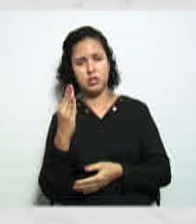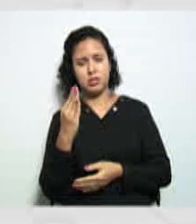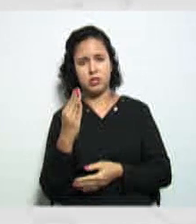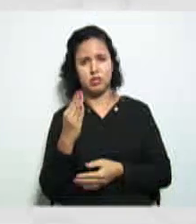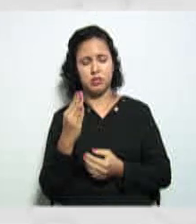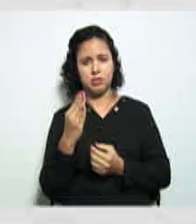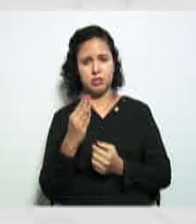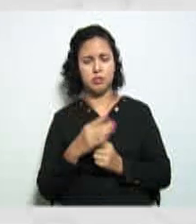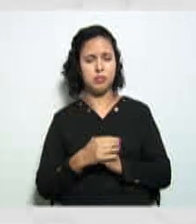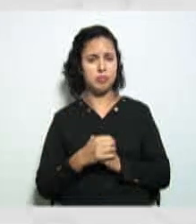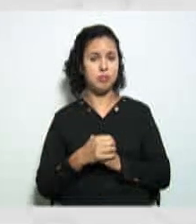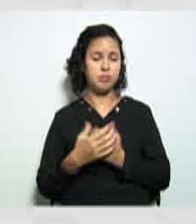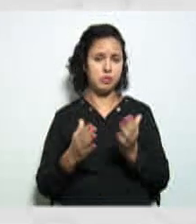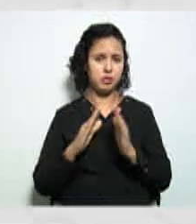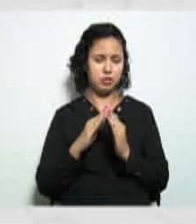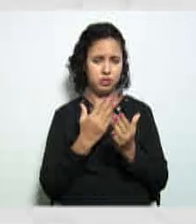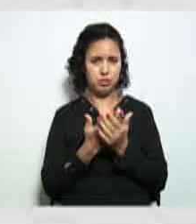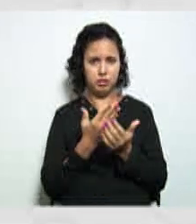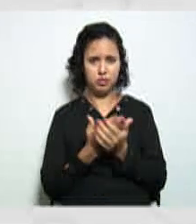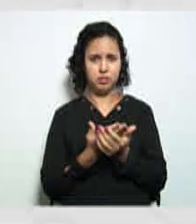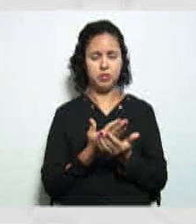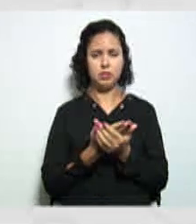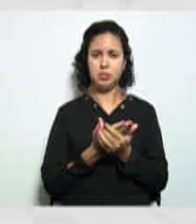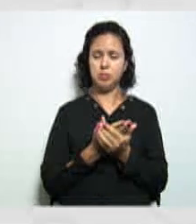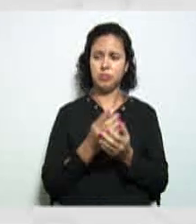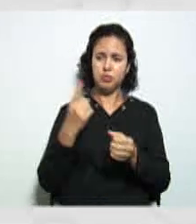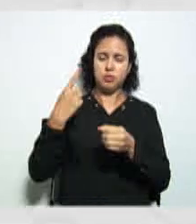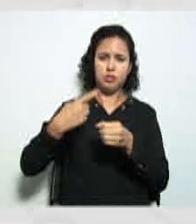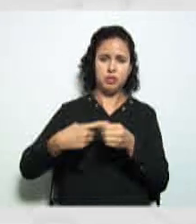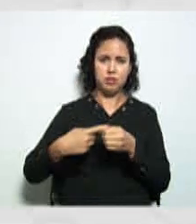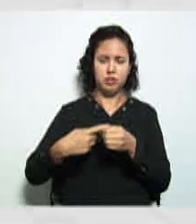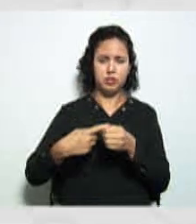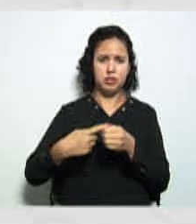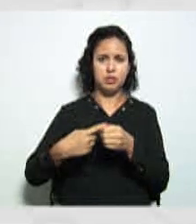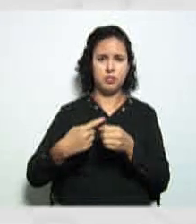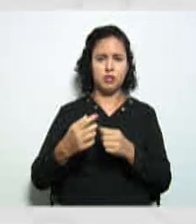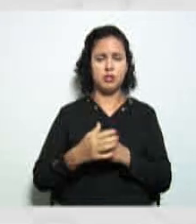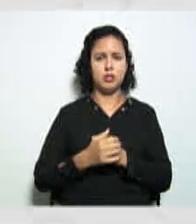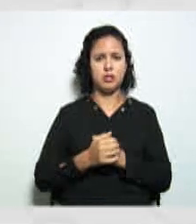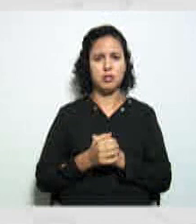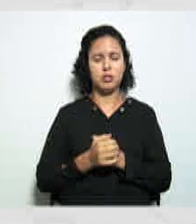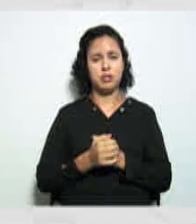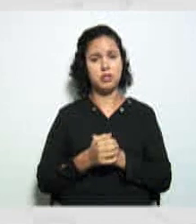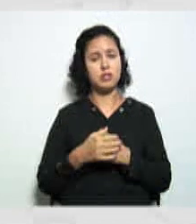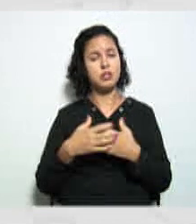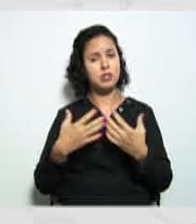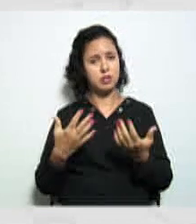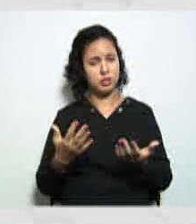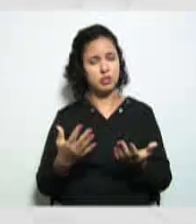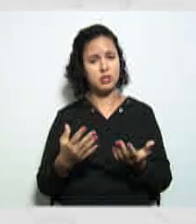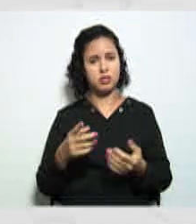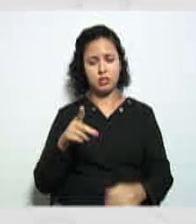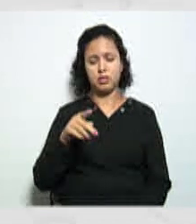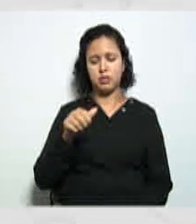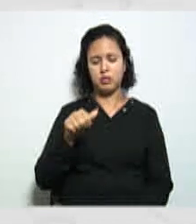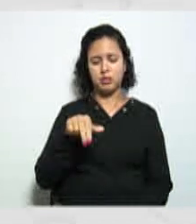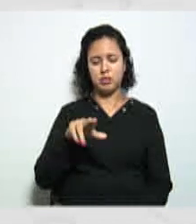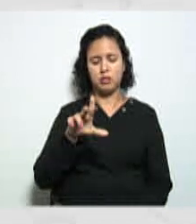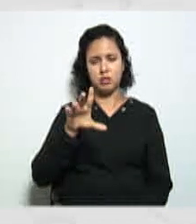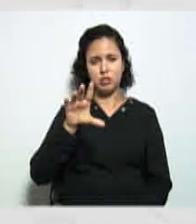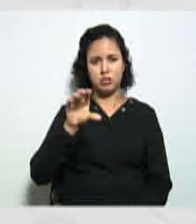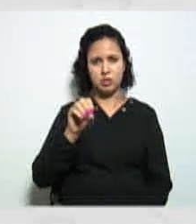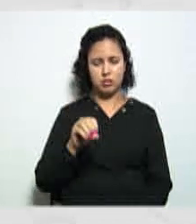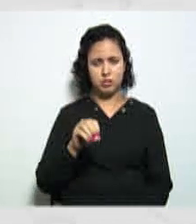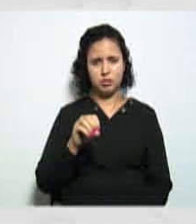falso essa alternativa. E o Paulo Freire não falou nada? Paulo Freire falou também. Paulo Freire falou que